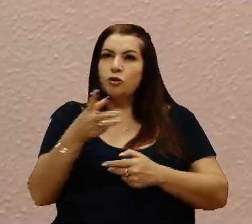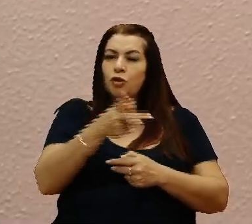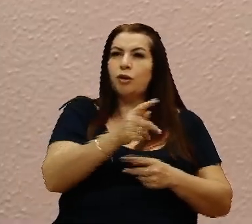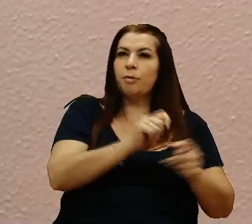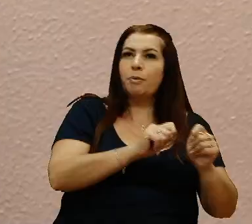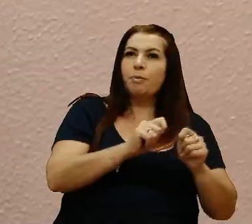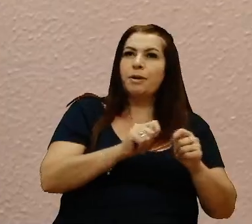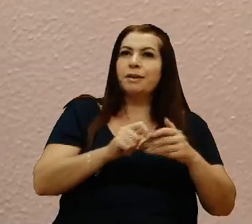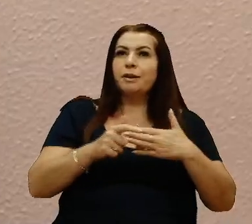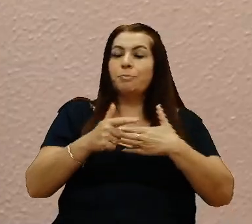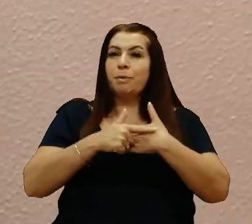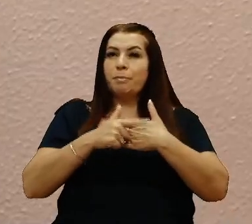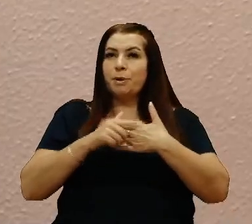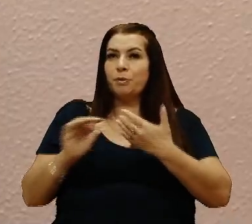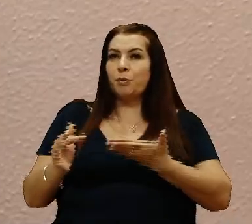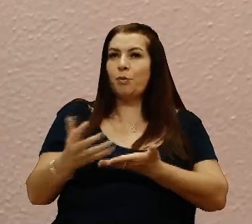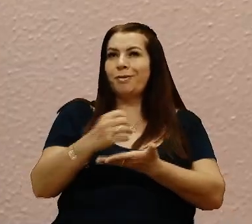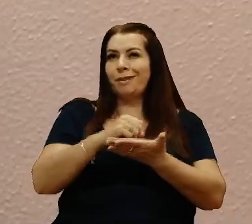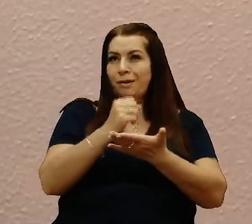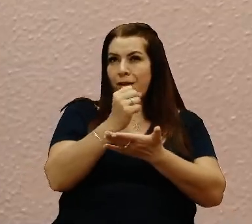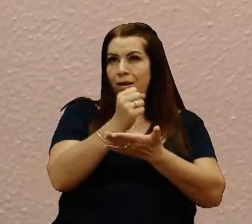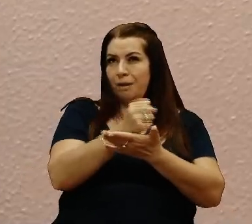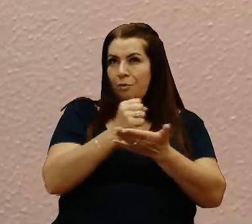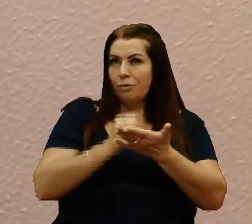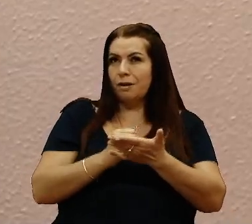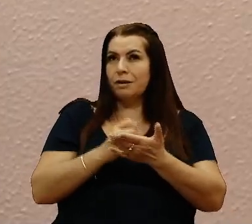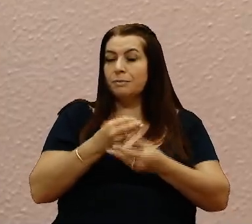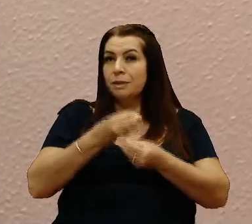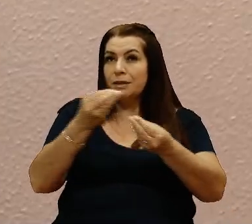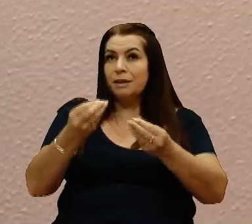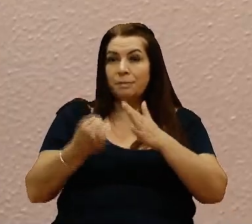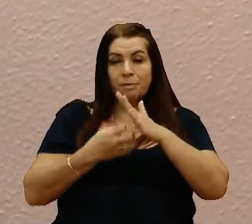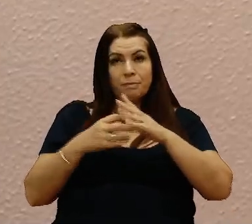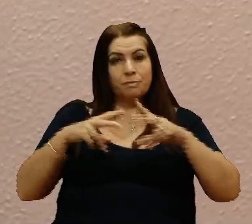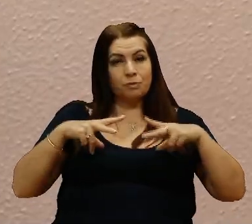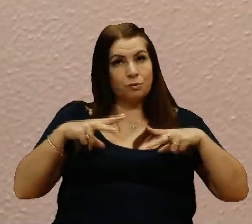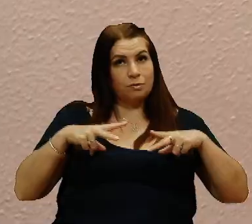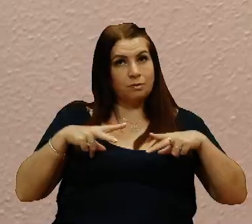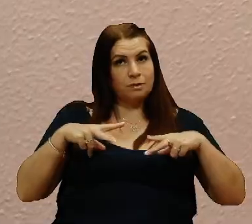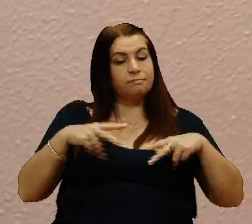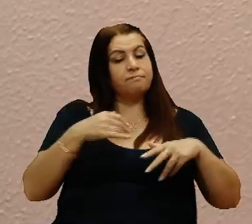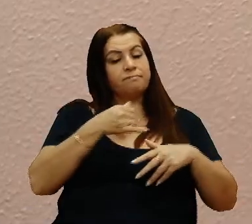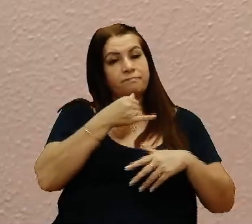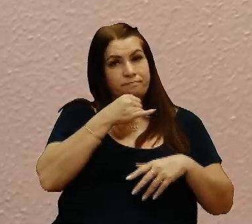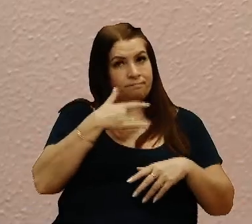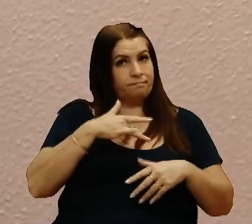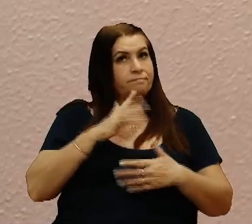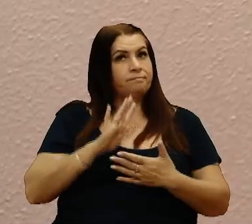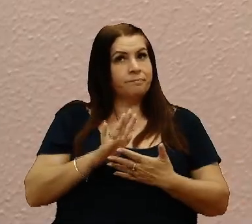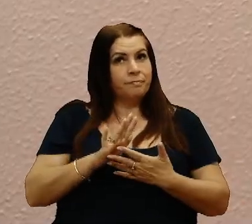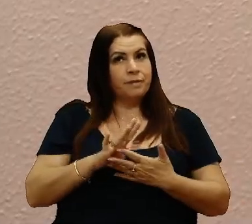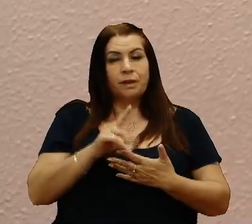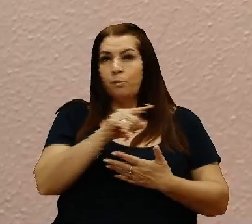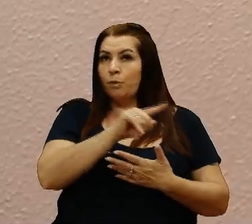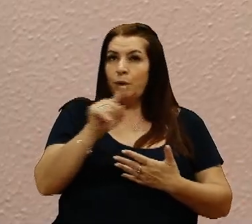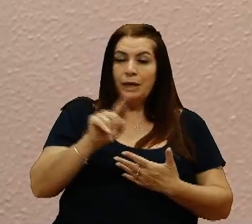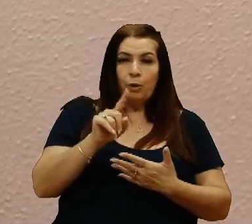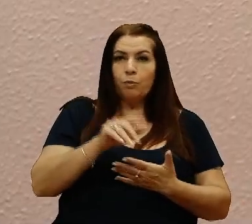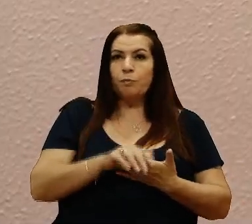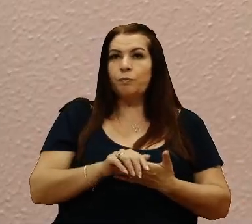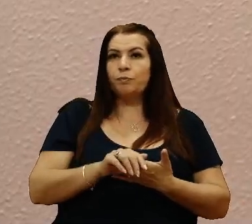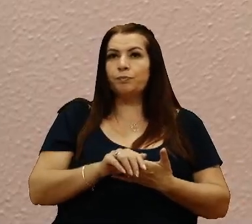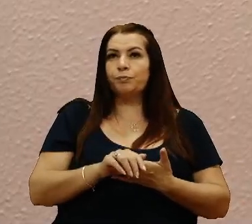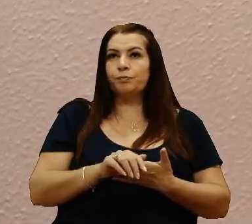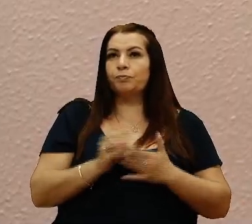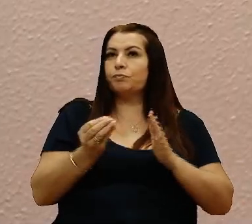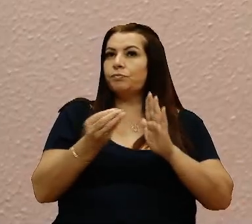Codeca, contratos, né, para repassar para empresas privadas. Isso é lamentável, porque ele não está, né, isso não está de acordo